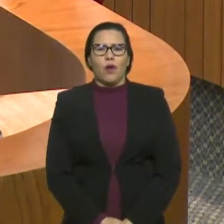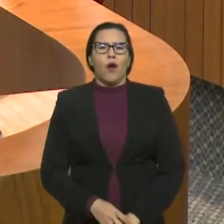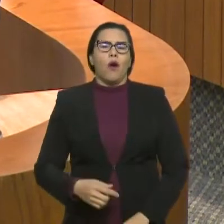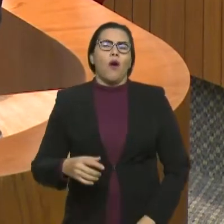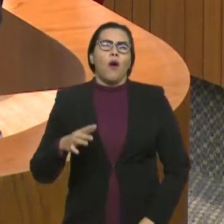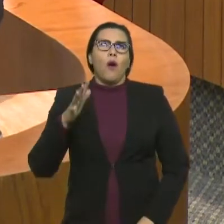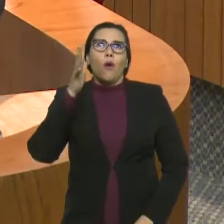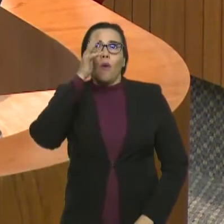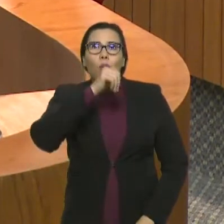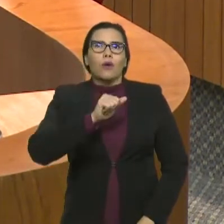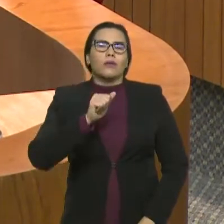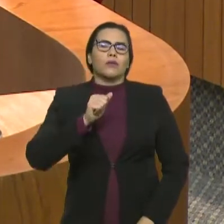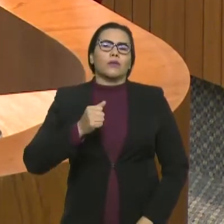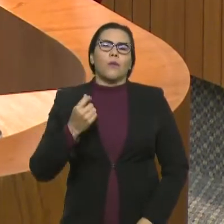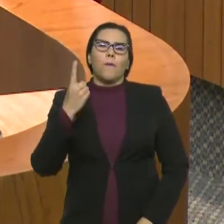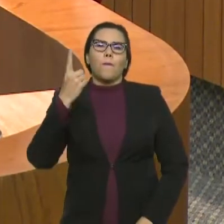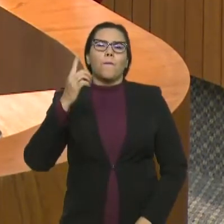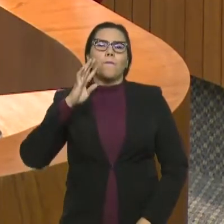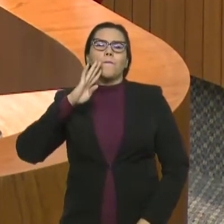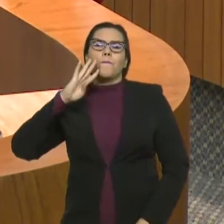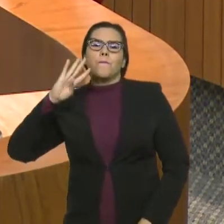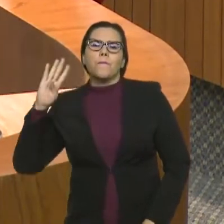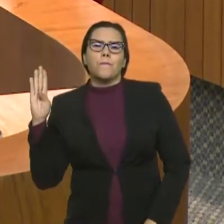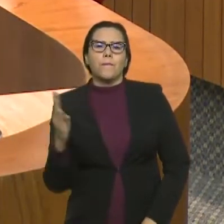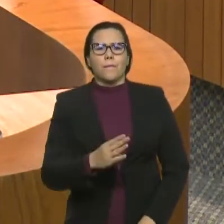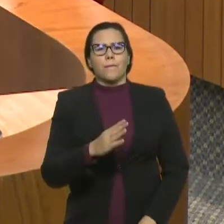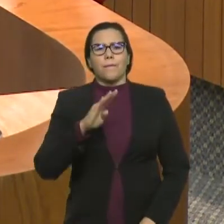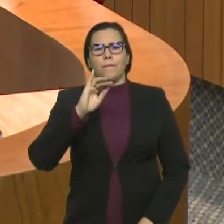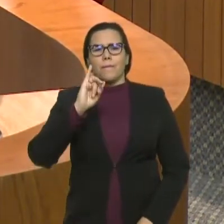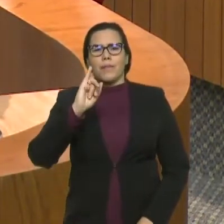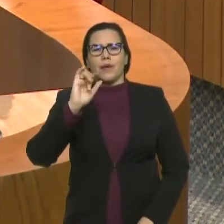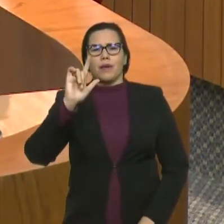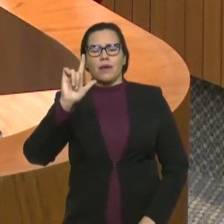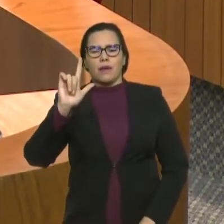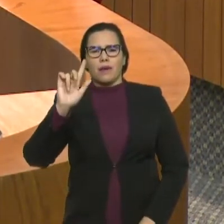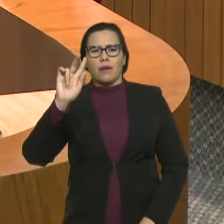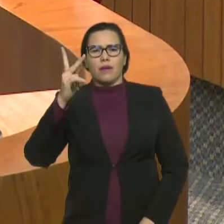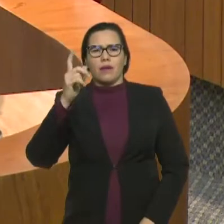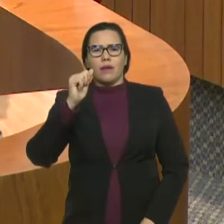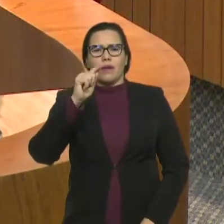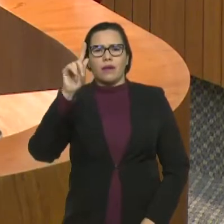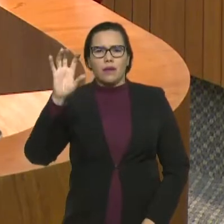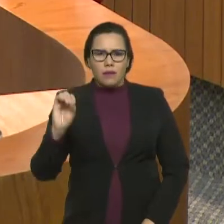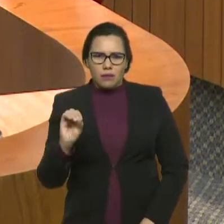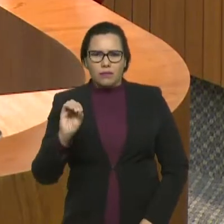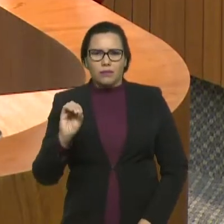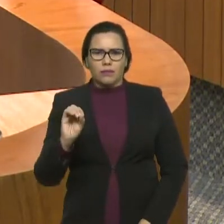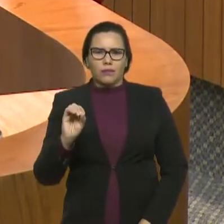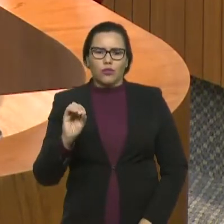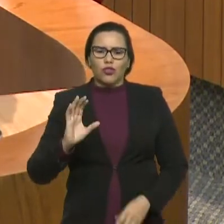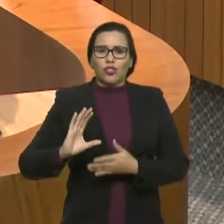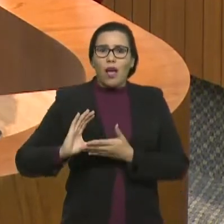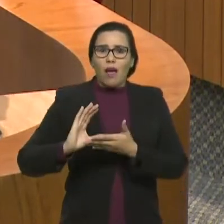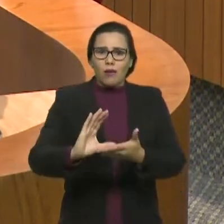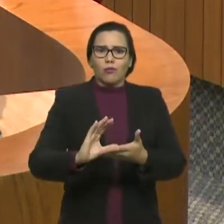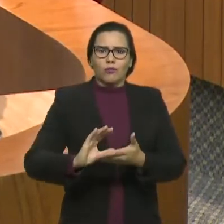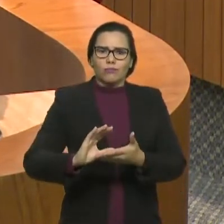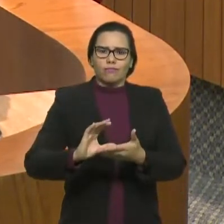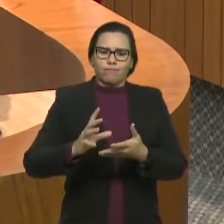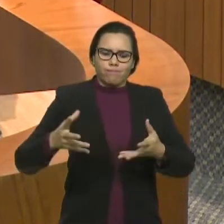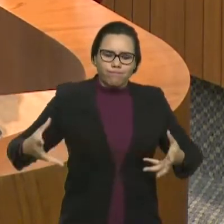estado. Isso é motivo de alegria, de nós parabenizarmos a empresa por